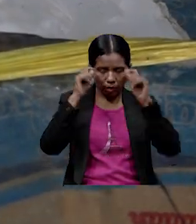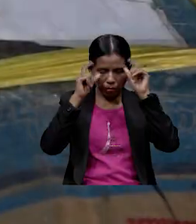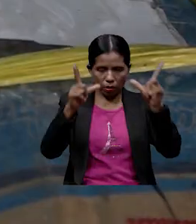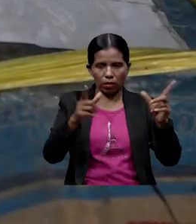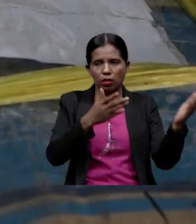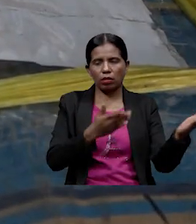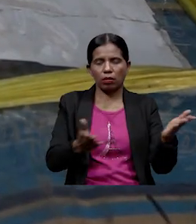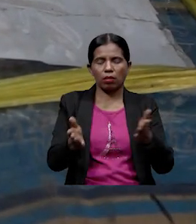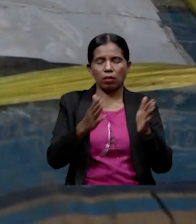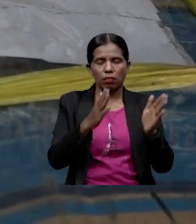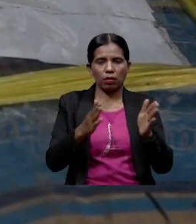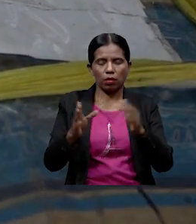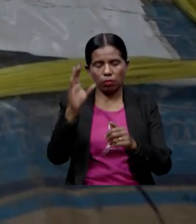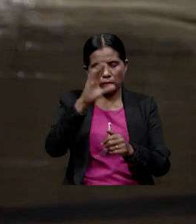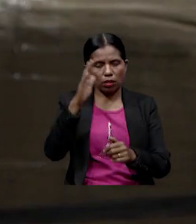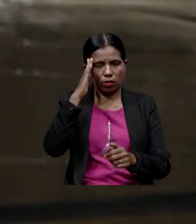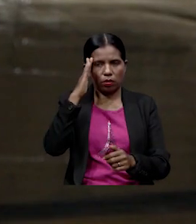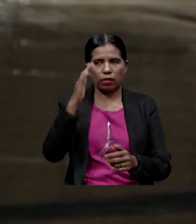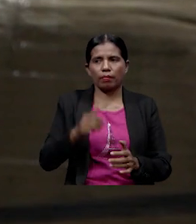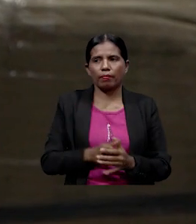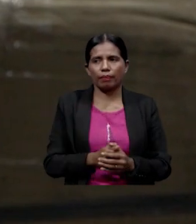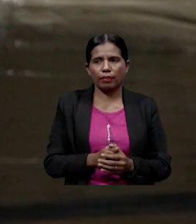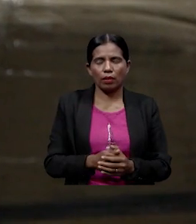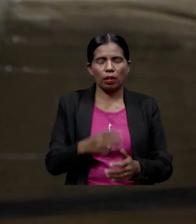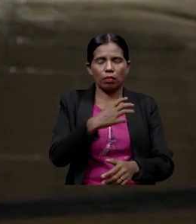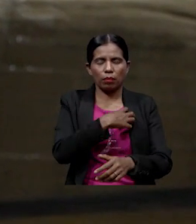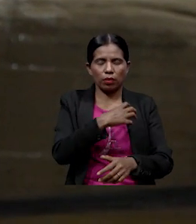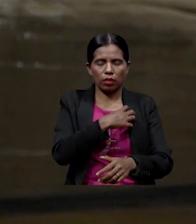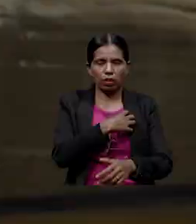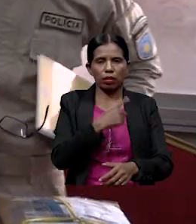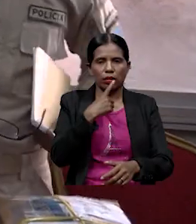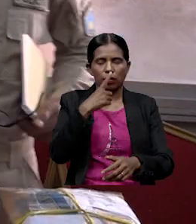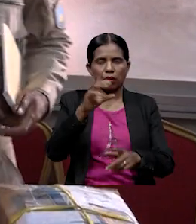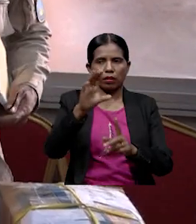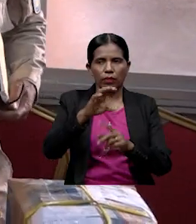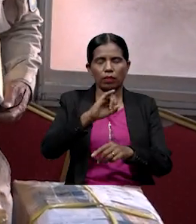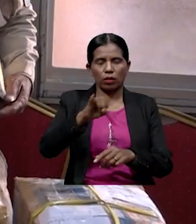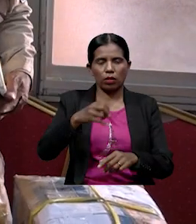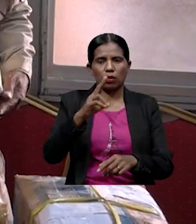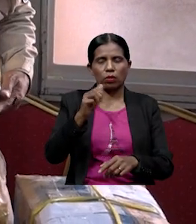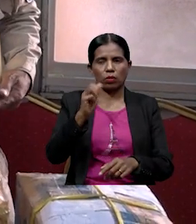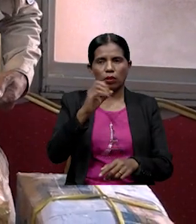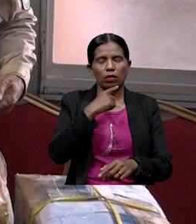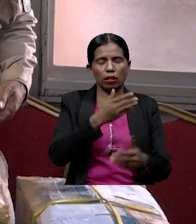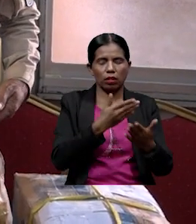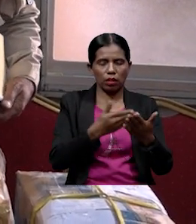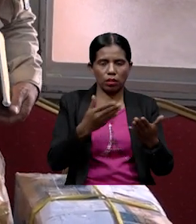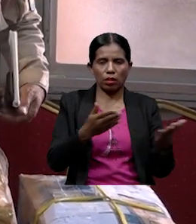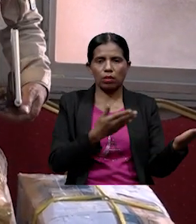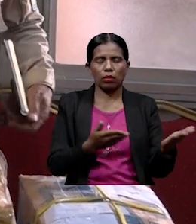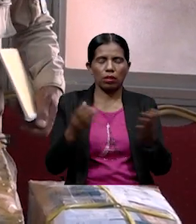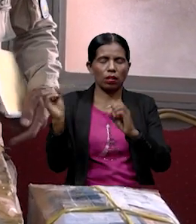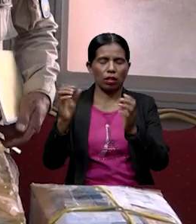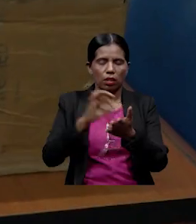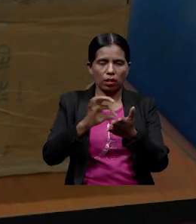submete ba prosesu identifikasaun. Komandante Unidade Polisi Marítima Inspetor Sefi João da Silva Teten, sasang nebe importa la registro